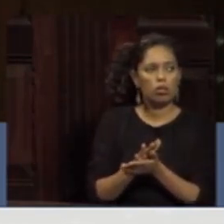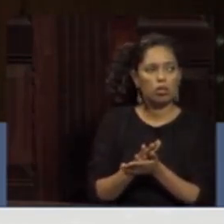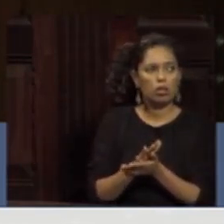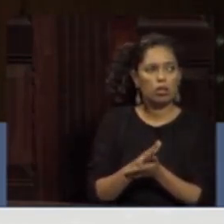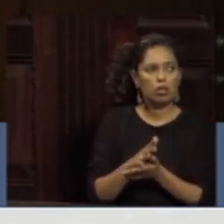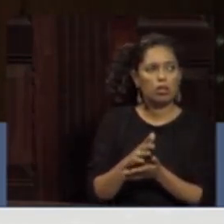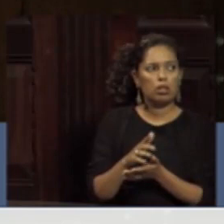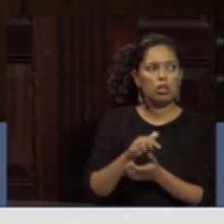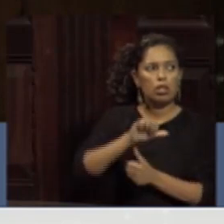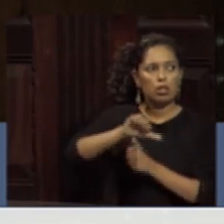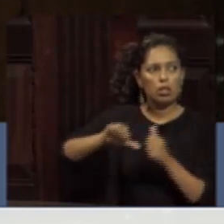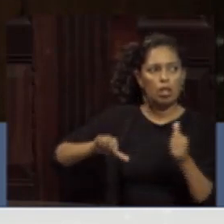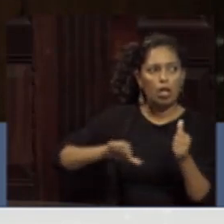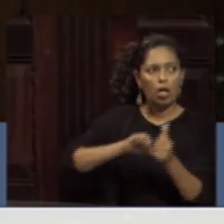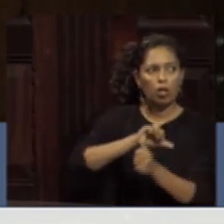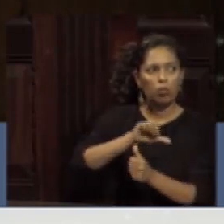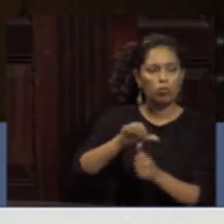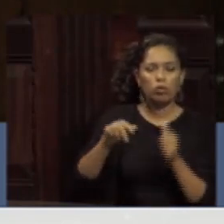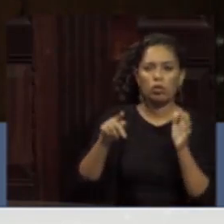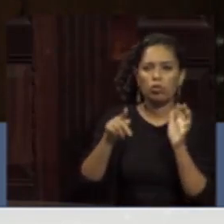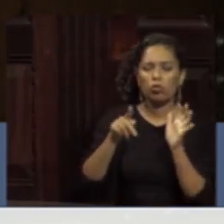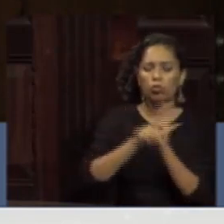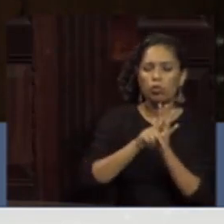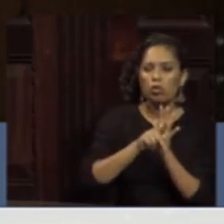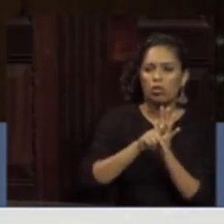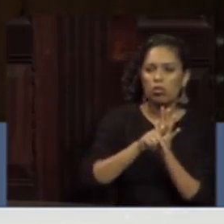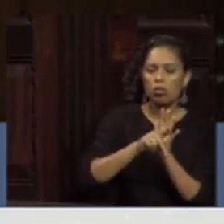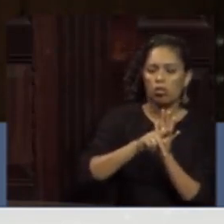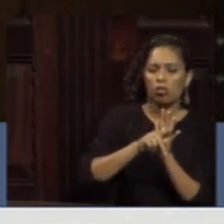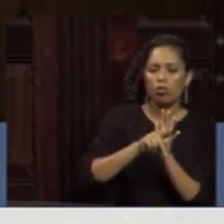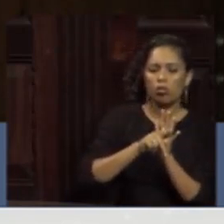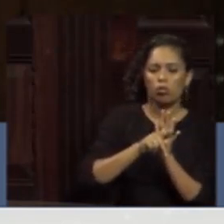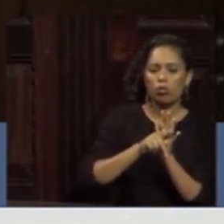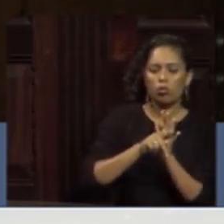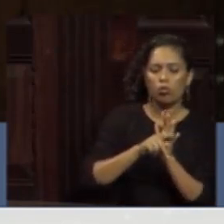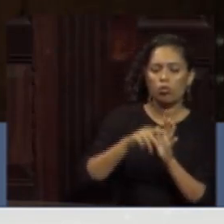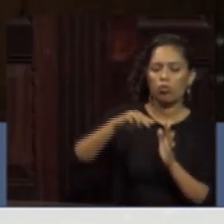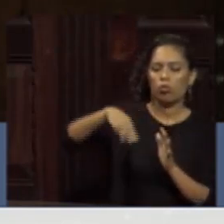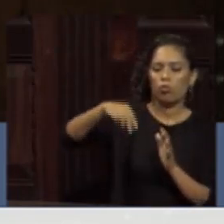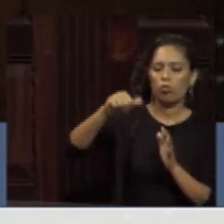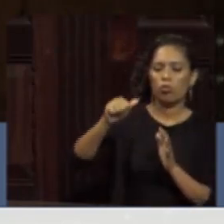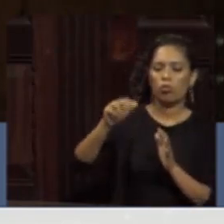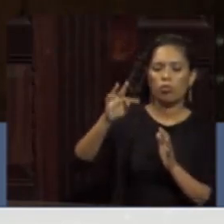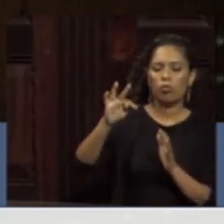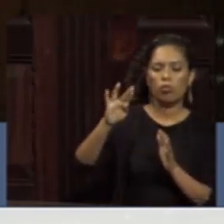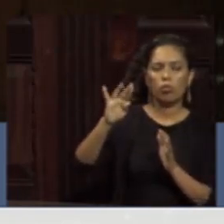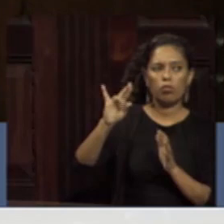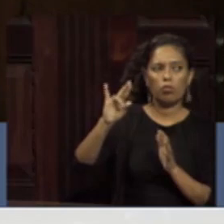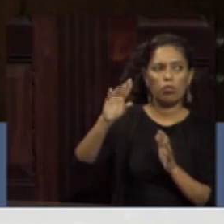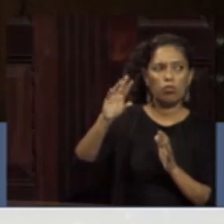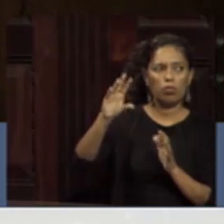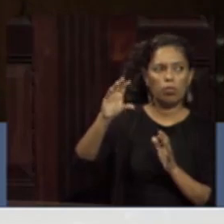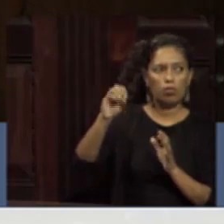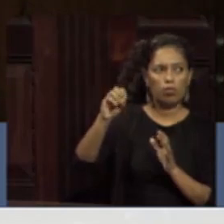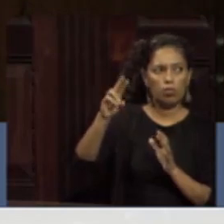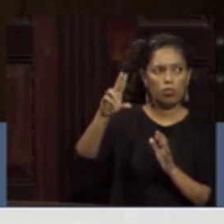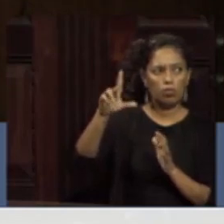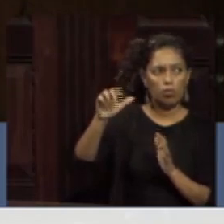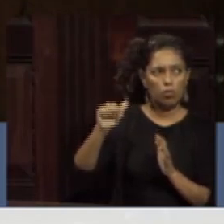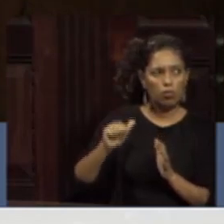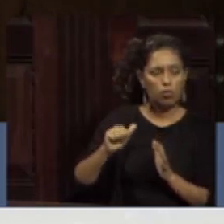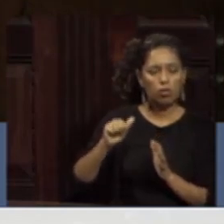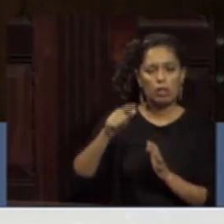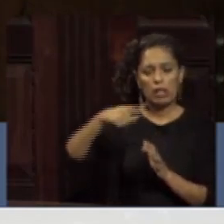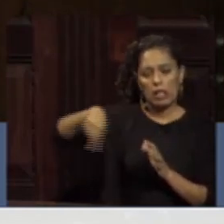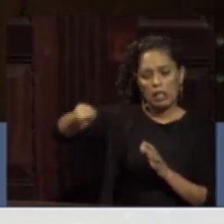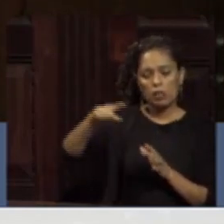a mudança no processo de enturmamento, fazendo com que salas fiquem superlotadas e que alunos tenham mais dificuldade para se